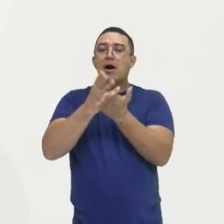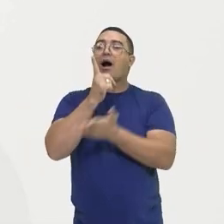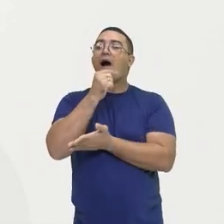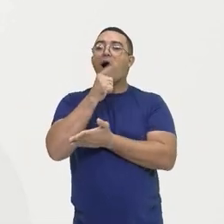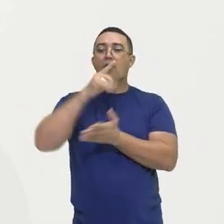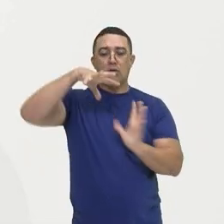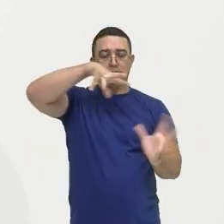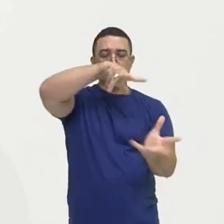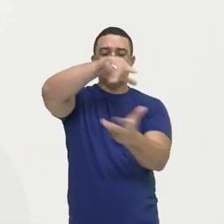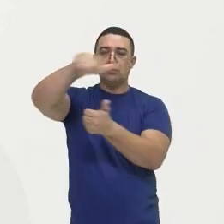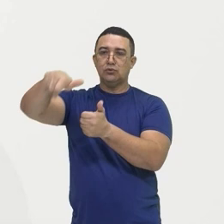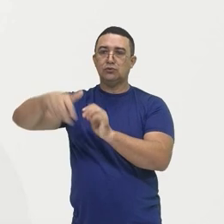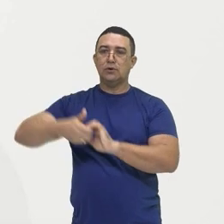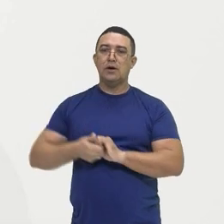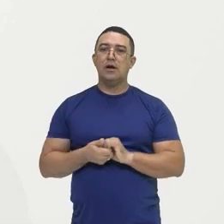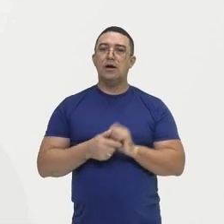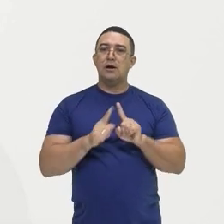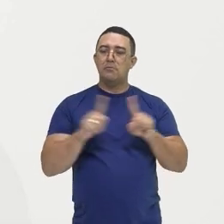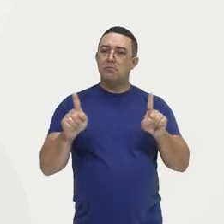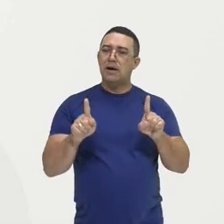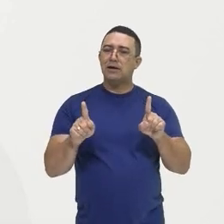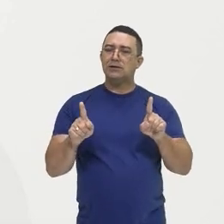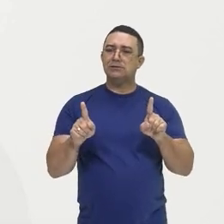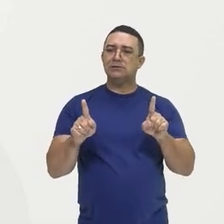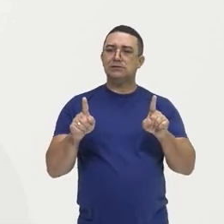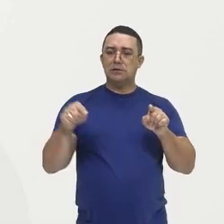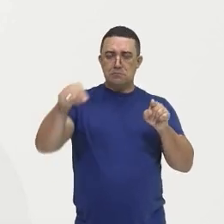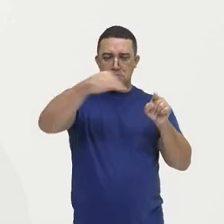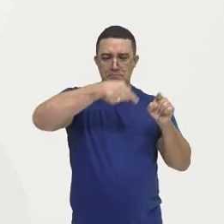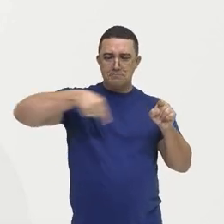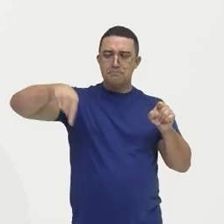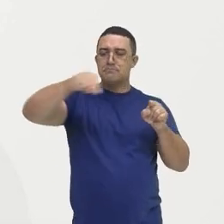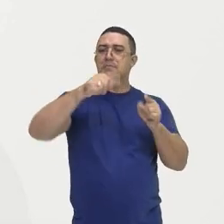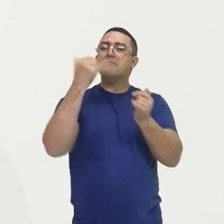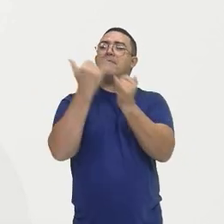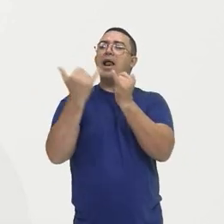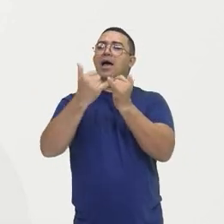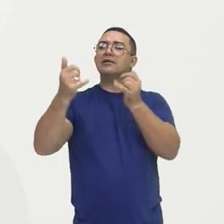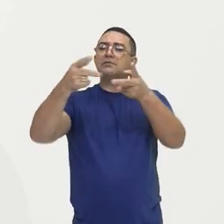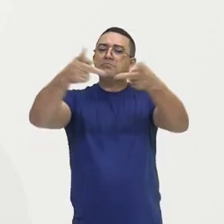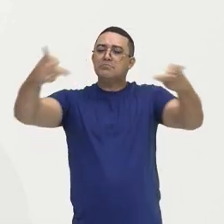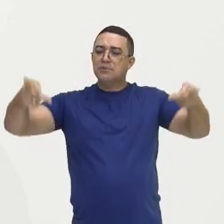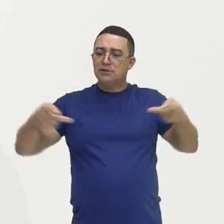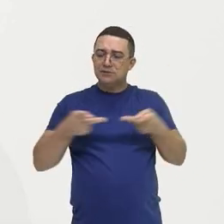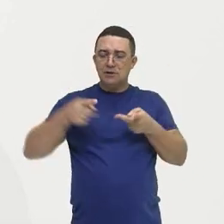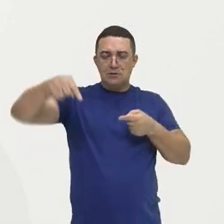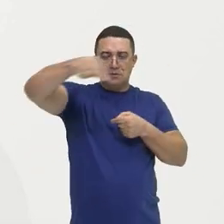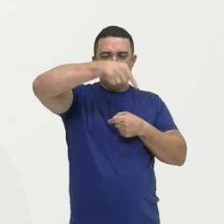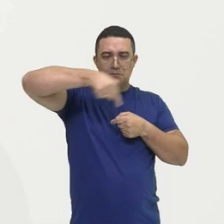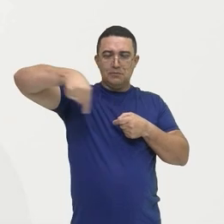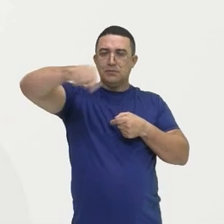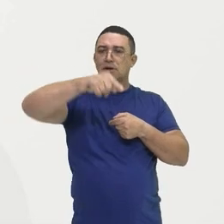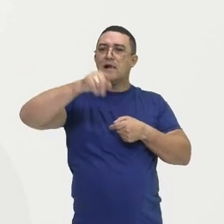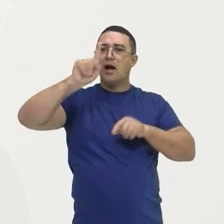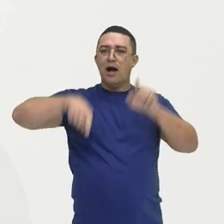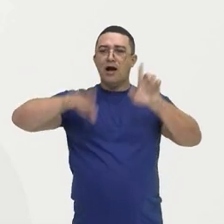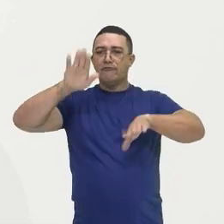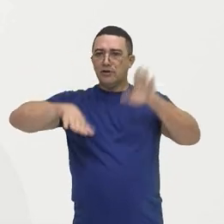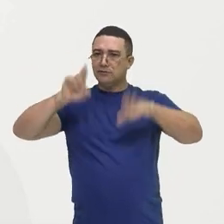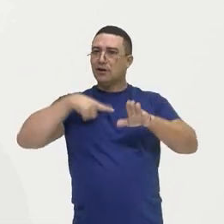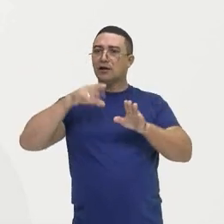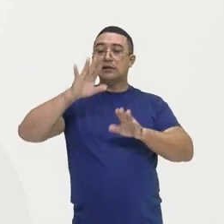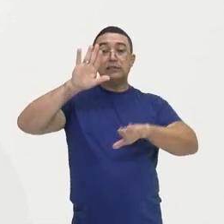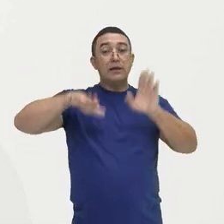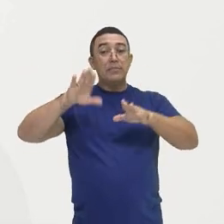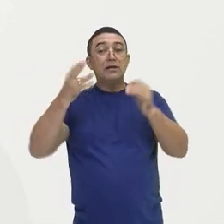pizza, que ele sempre vai ter aí uma quantidade que ela vai fechar geralmente em 100%, dependendo